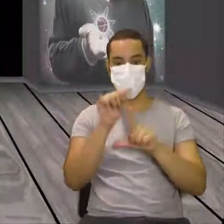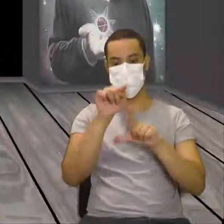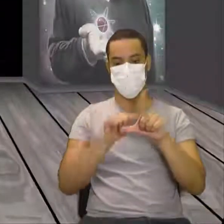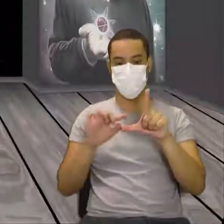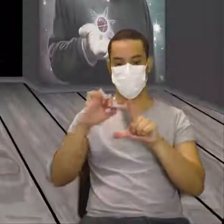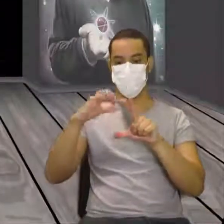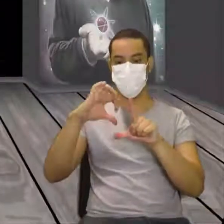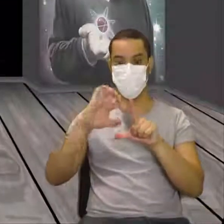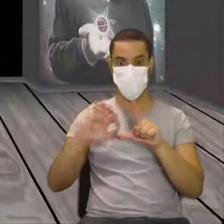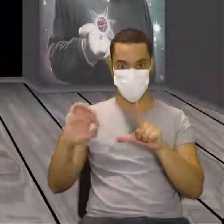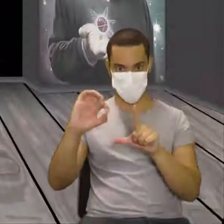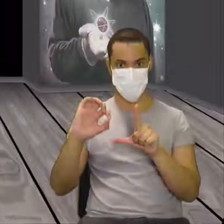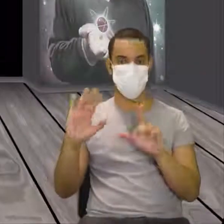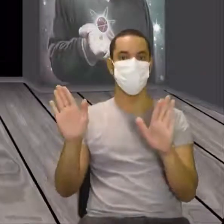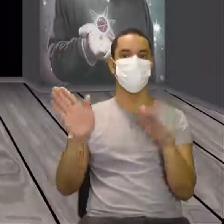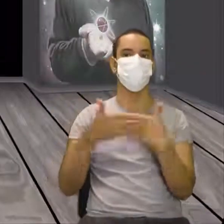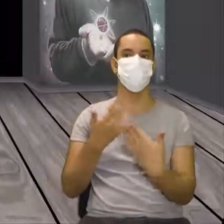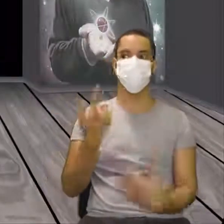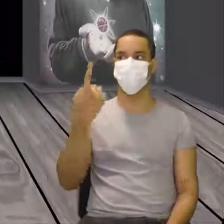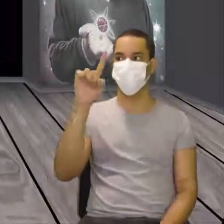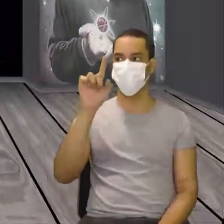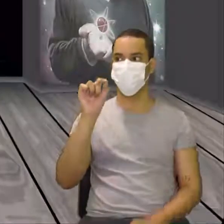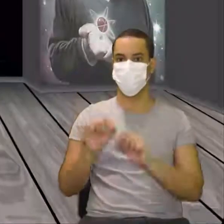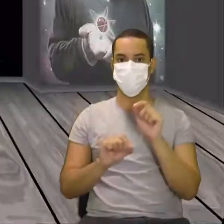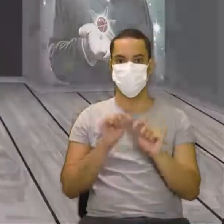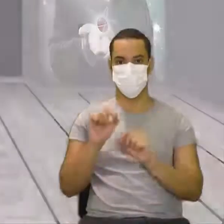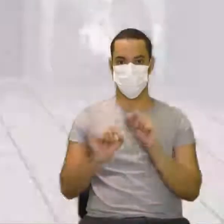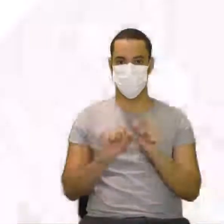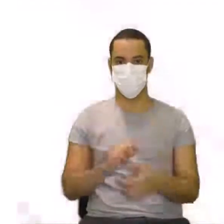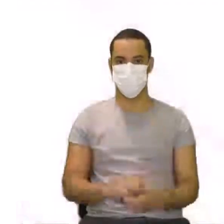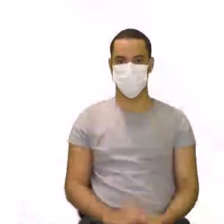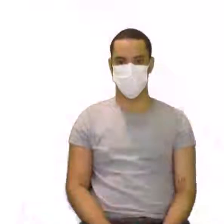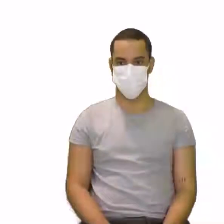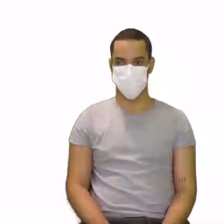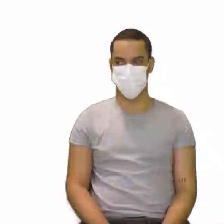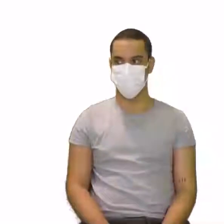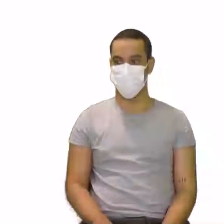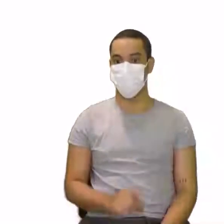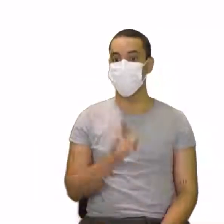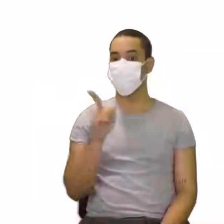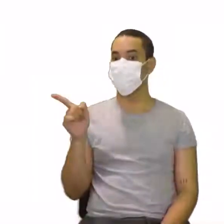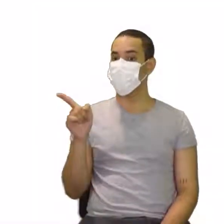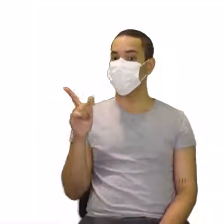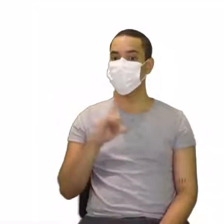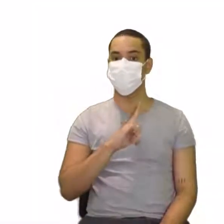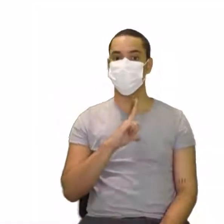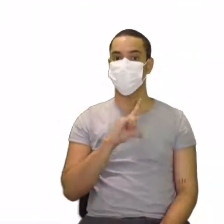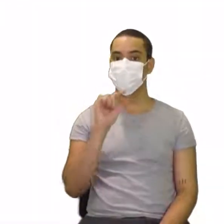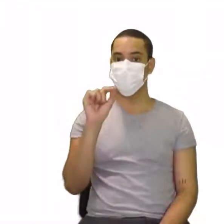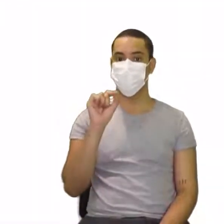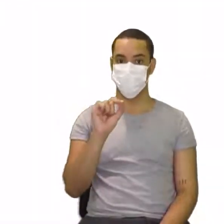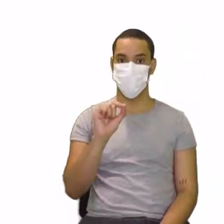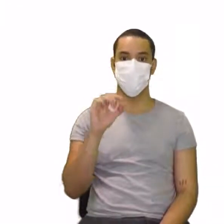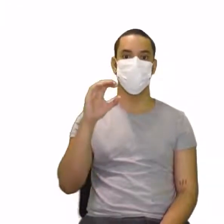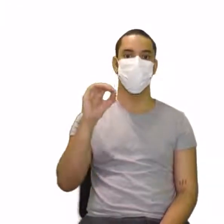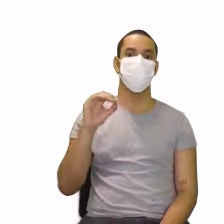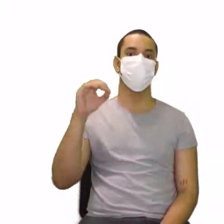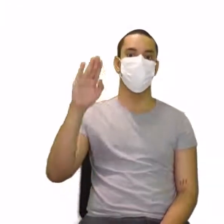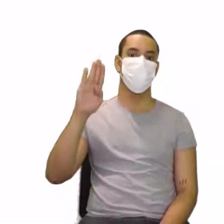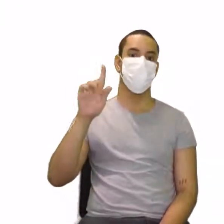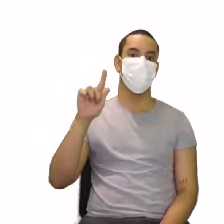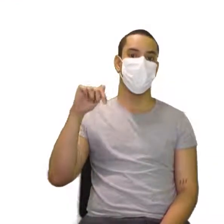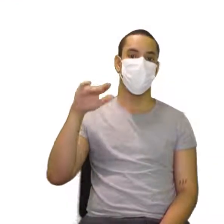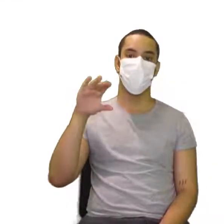E para fechar, vamos ver lá o nosso terceiro caso. Se liga ali, nós temos oblíquo.